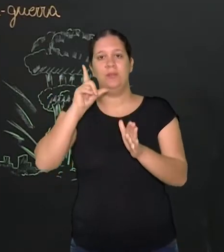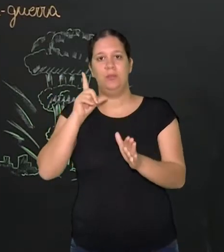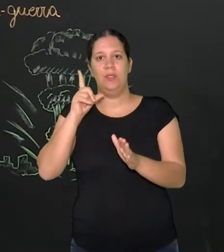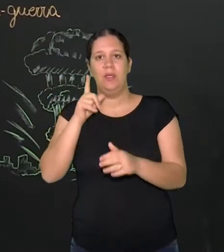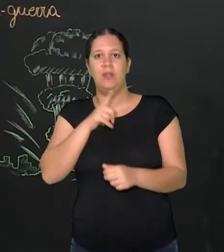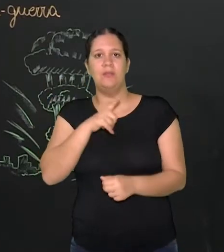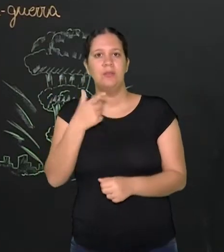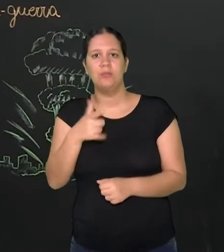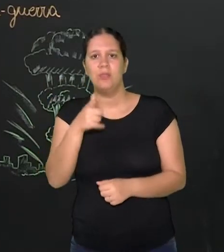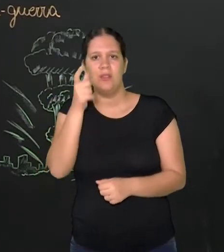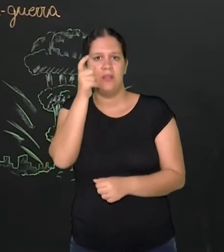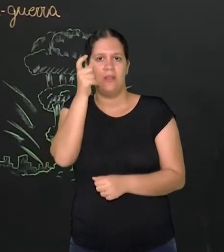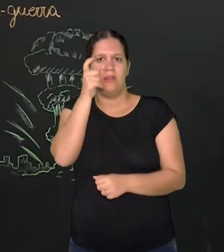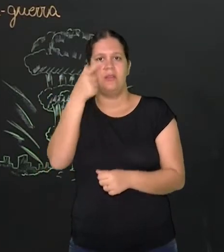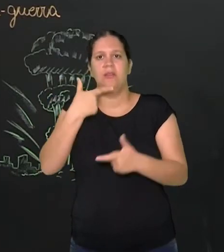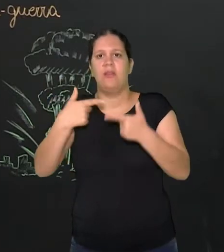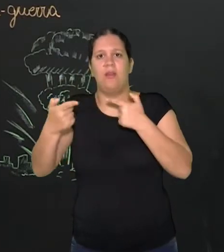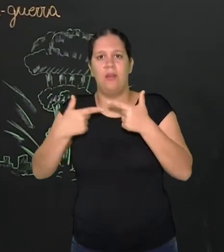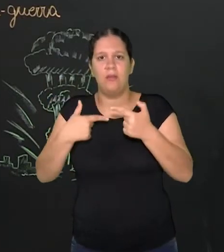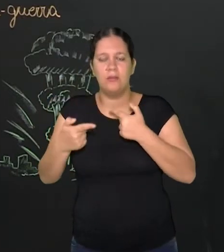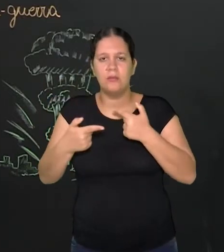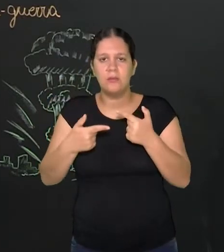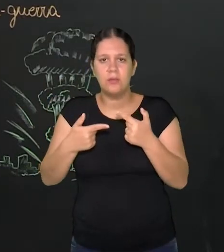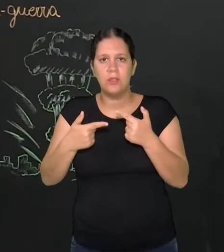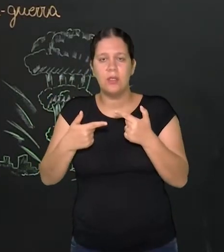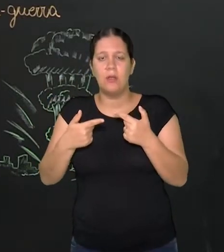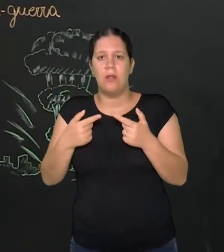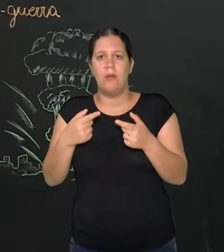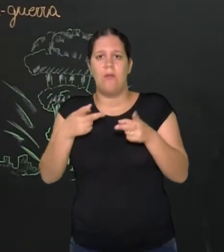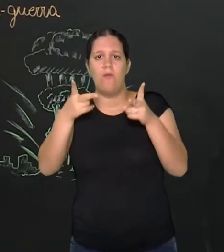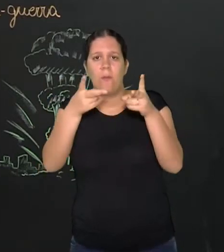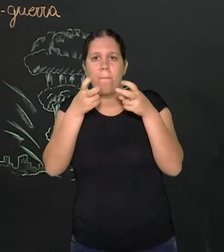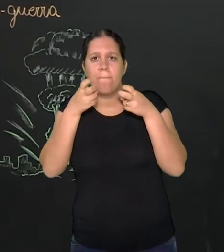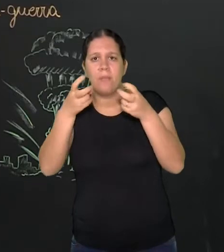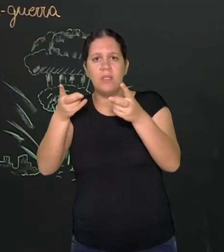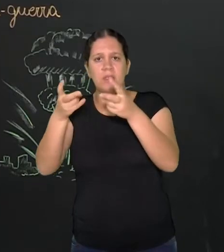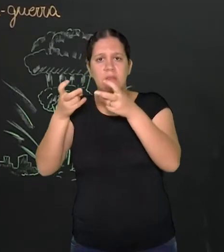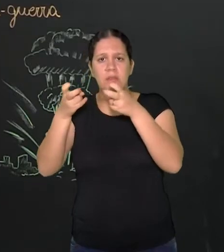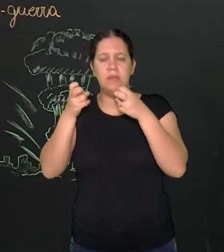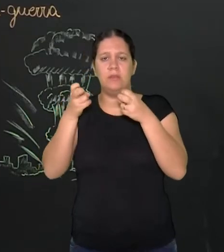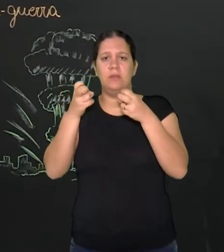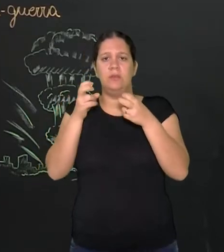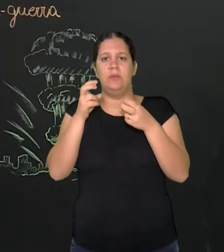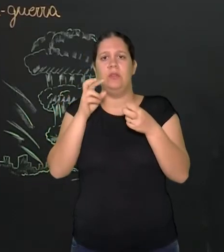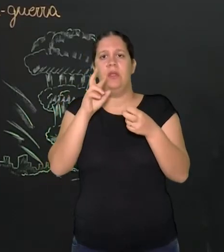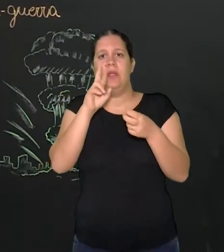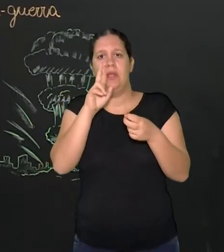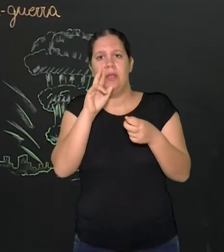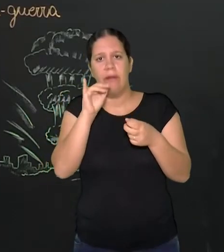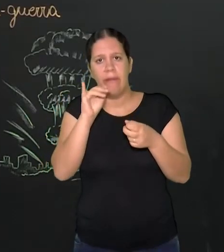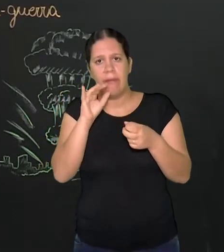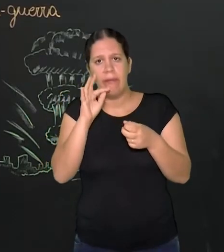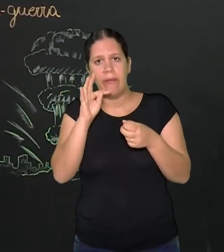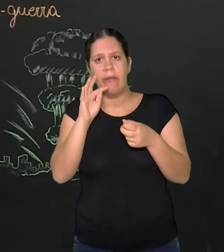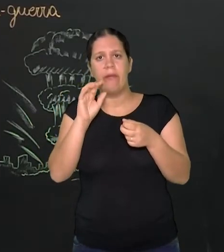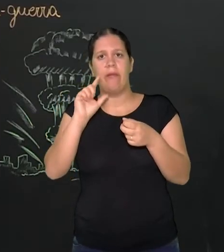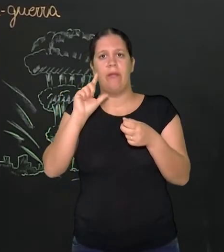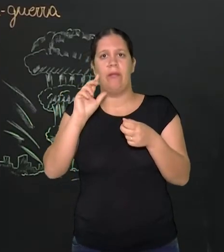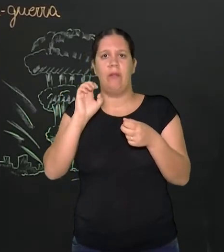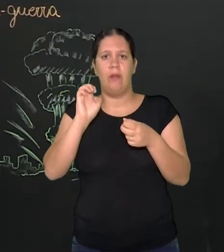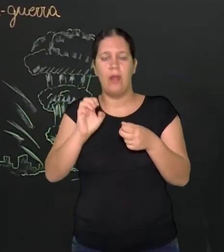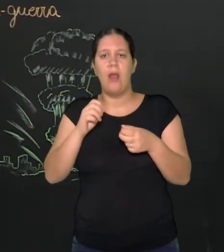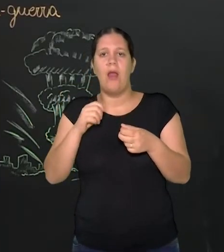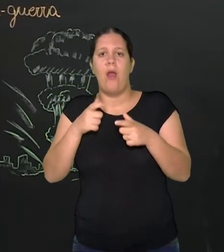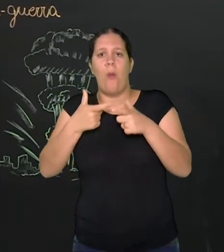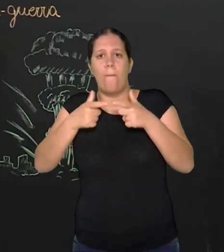não estavam interessados em uma guerra, né? Então, quando eles foram percebendo que Hitler voltou a fabricar aviões,